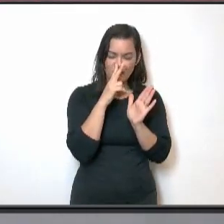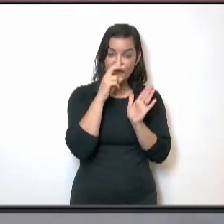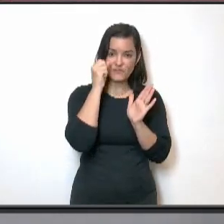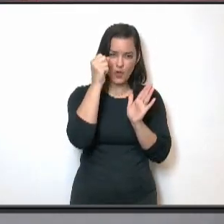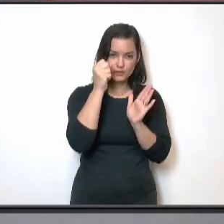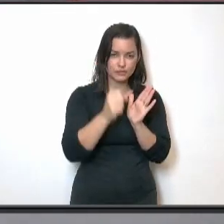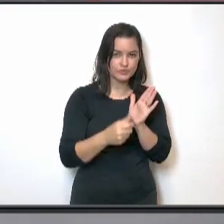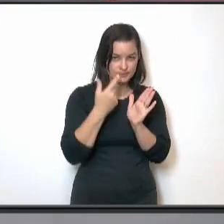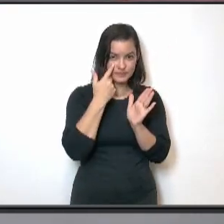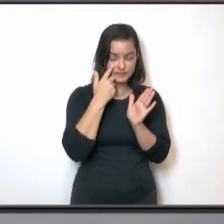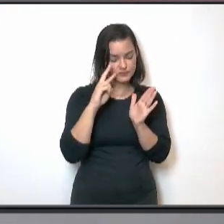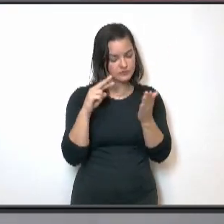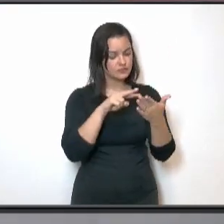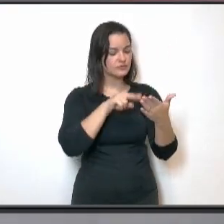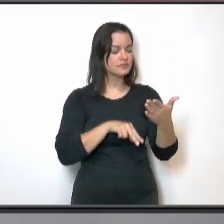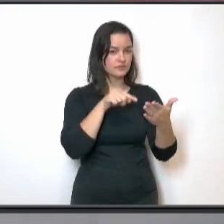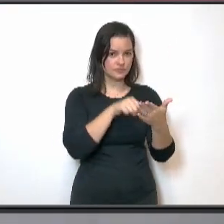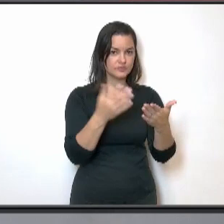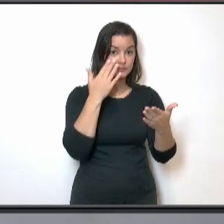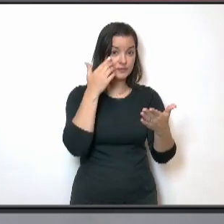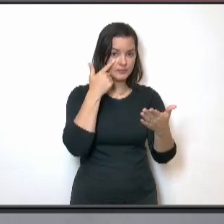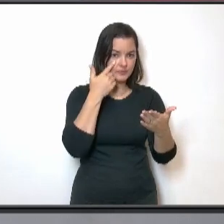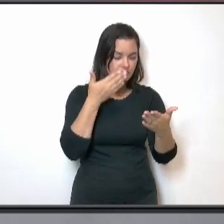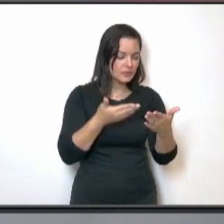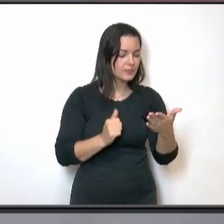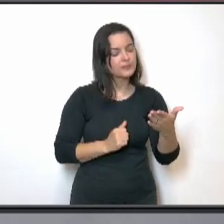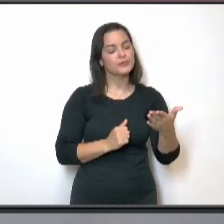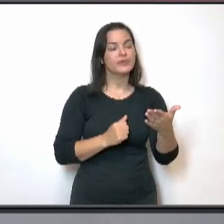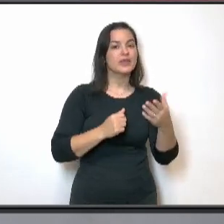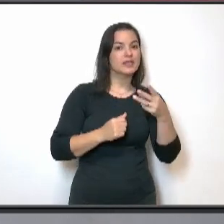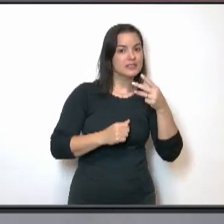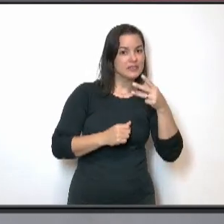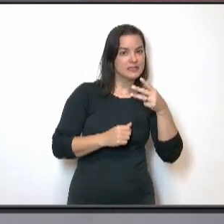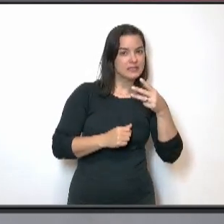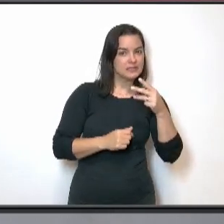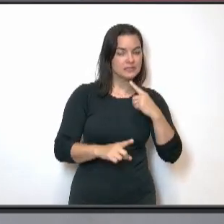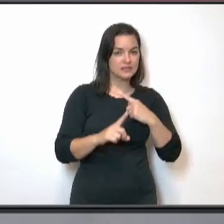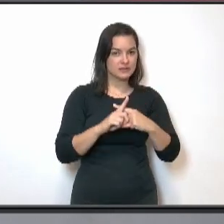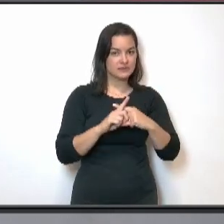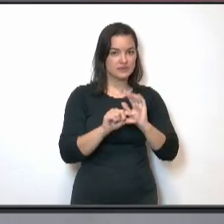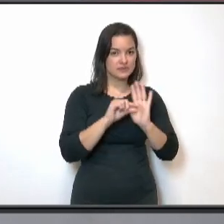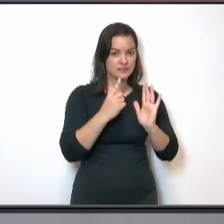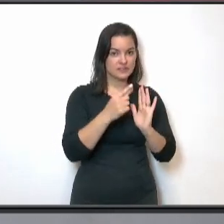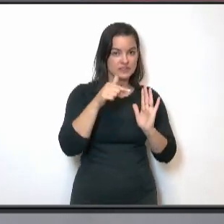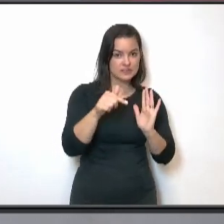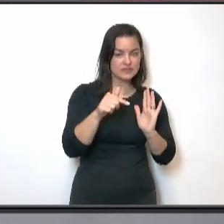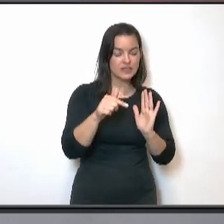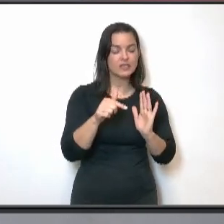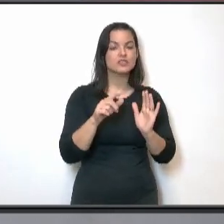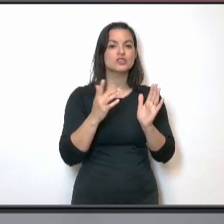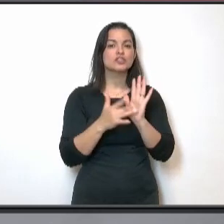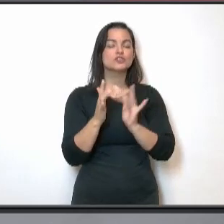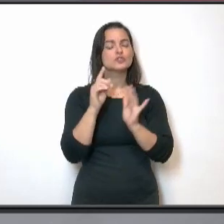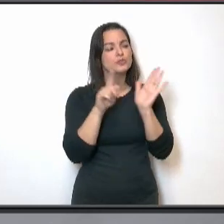irmãos. Vamos lá para o texto. Pela terceira vez, verso 17, Jesus lhe perguntou: Simão, filho de